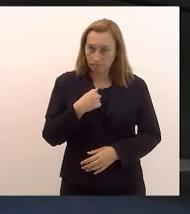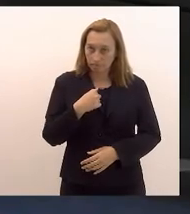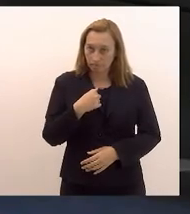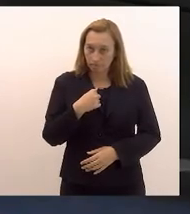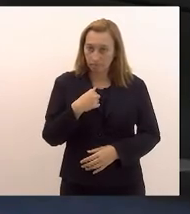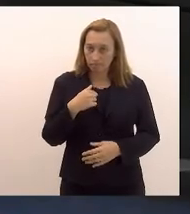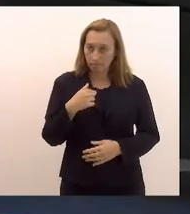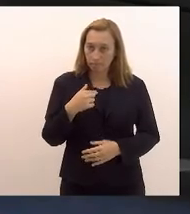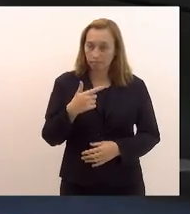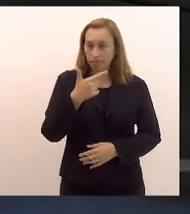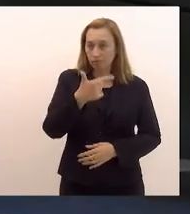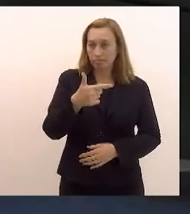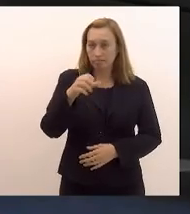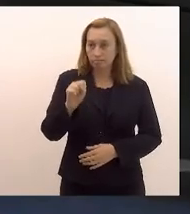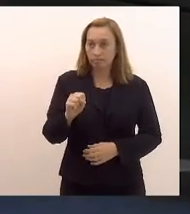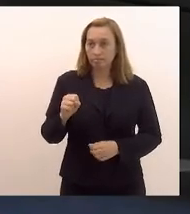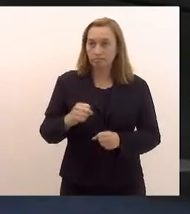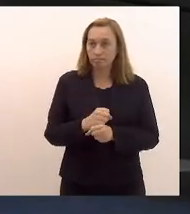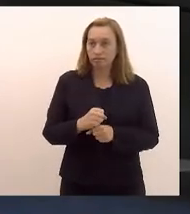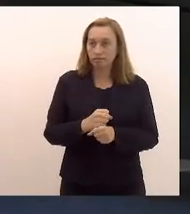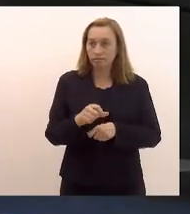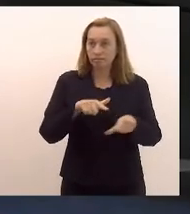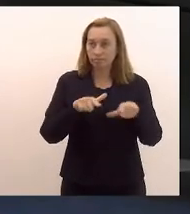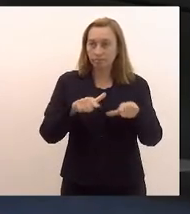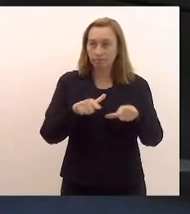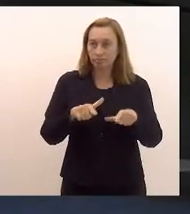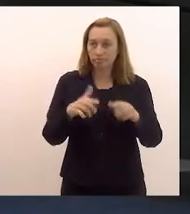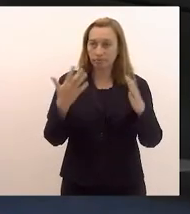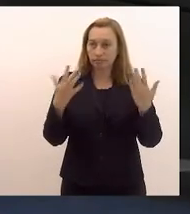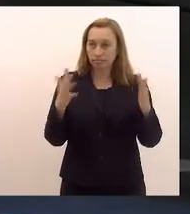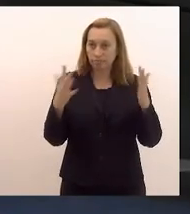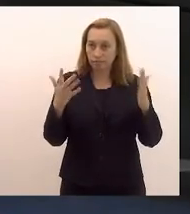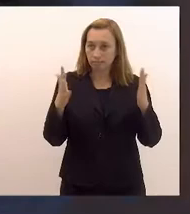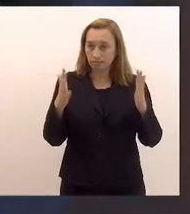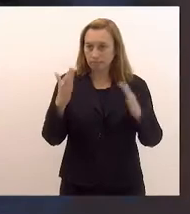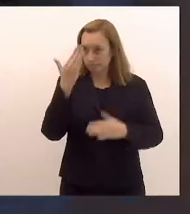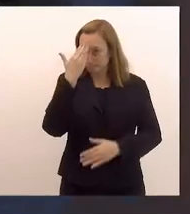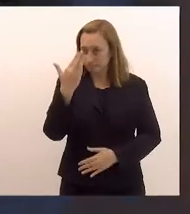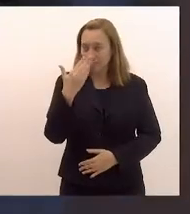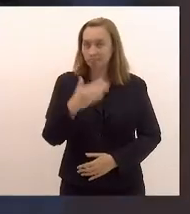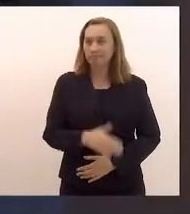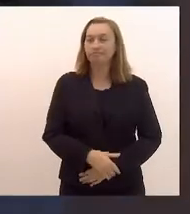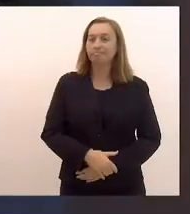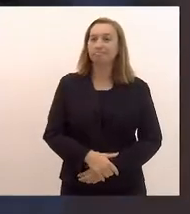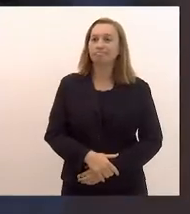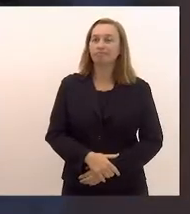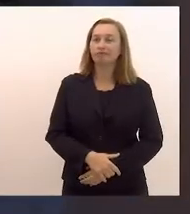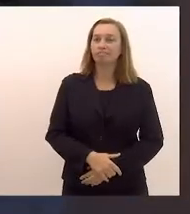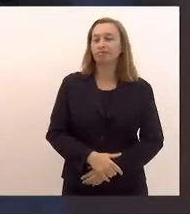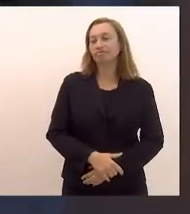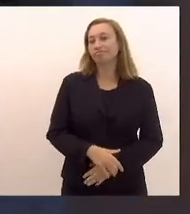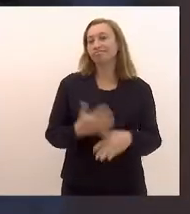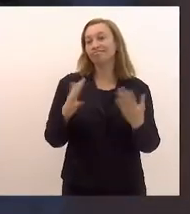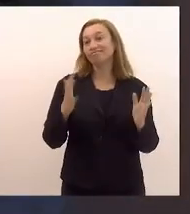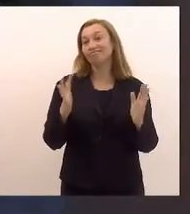comemoram 28 anos de carreira é muito obrigada a